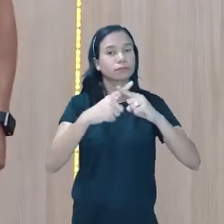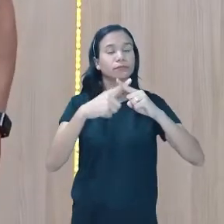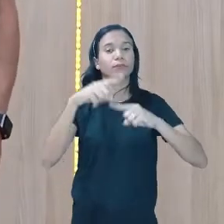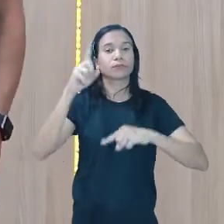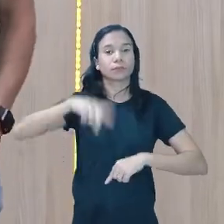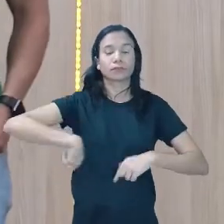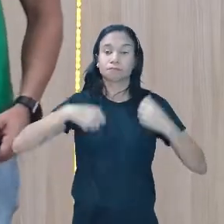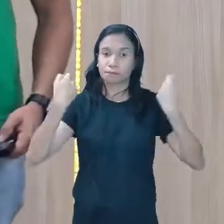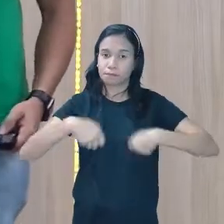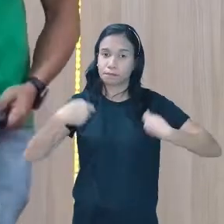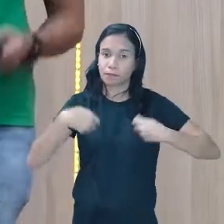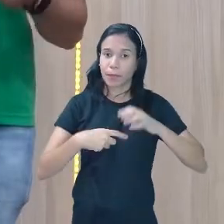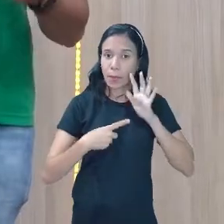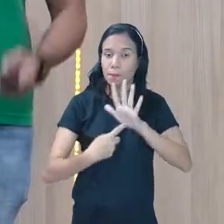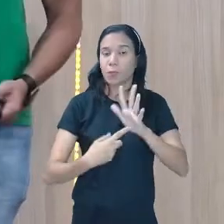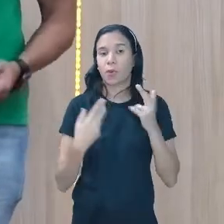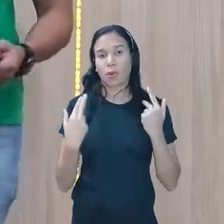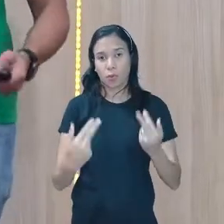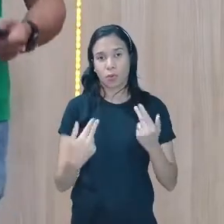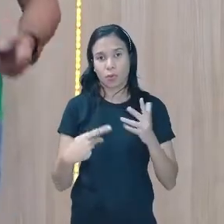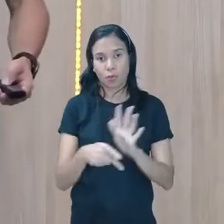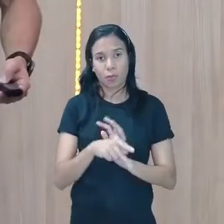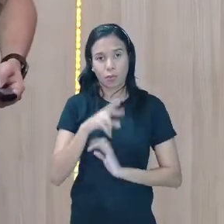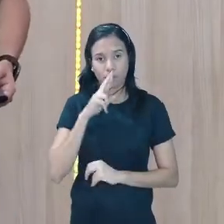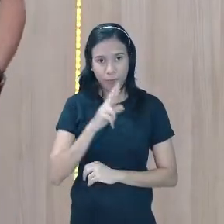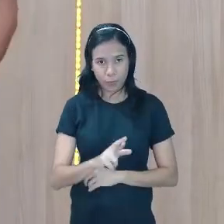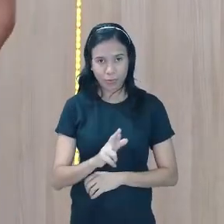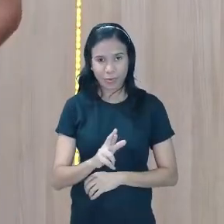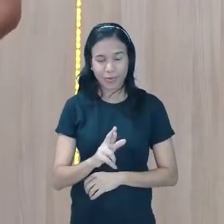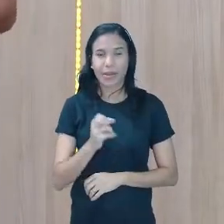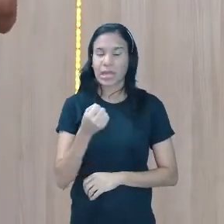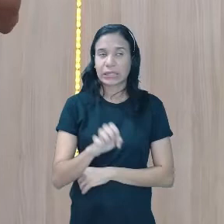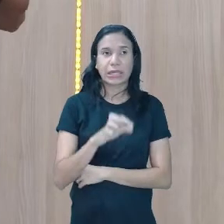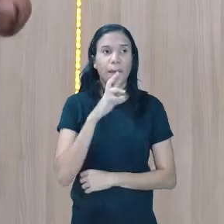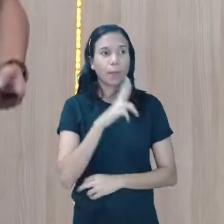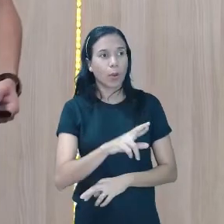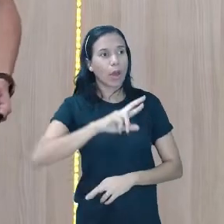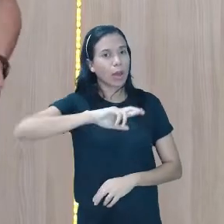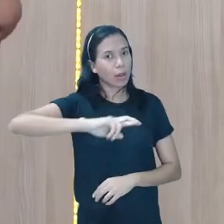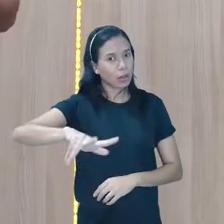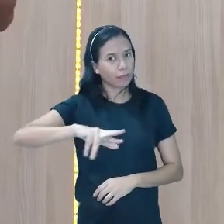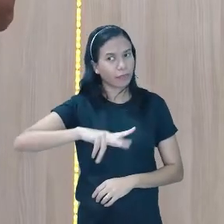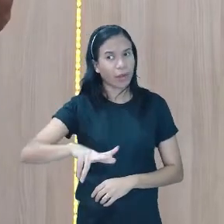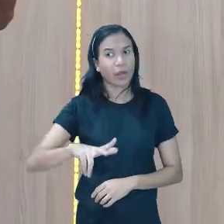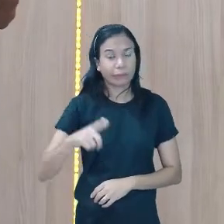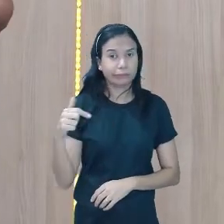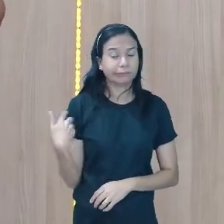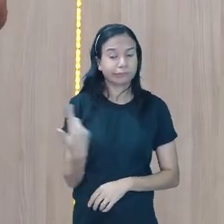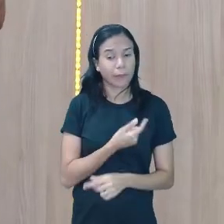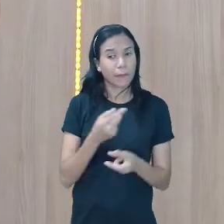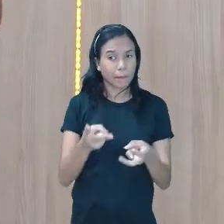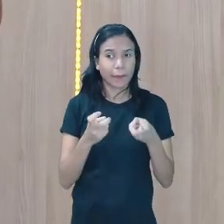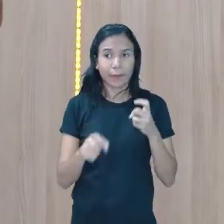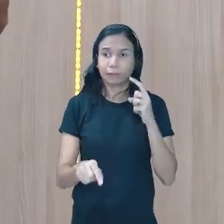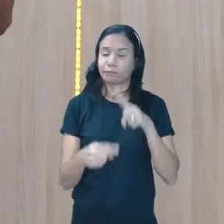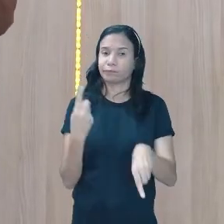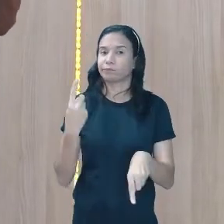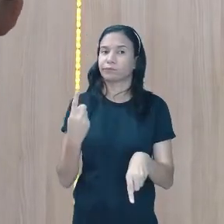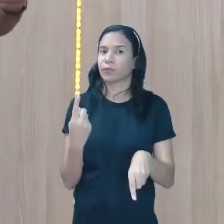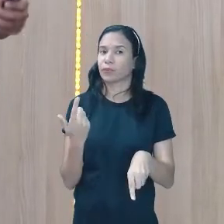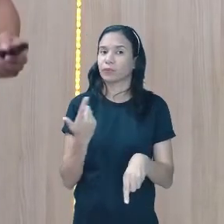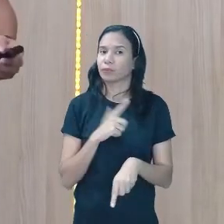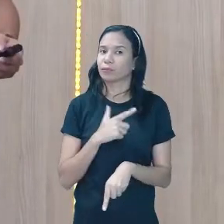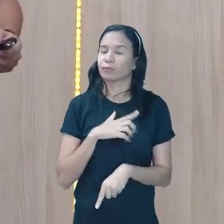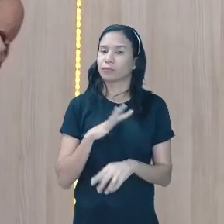tá? Elas têm que apresentar o mesmo resultado. Se o resultado for diferente, as duas razões não formam